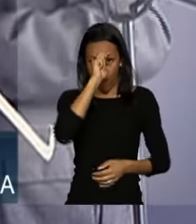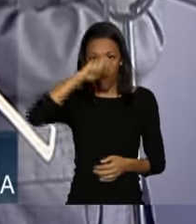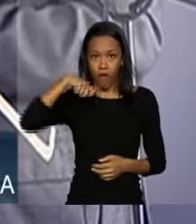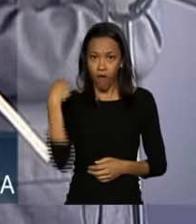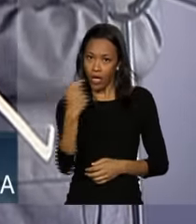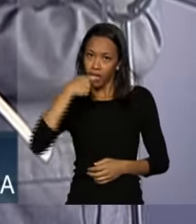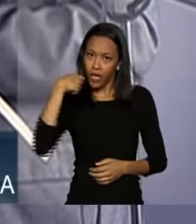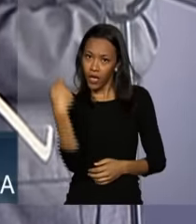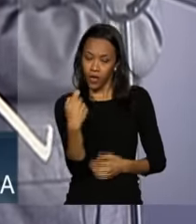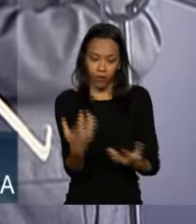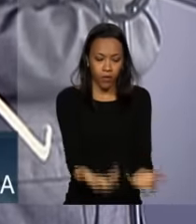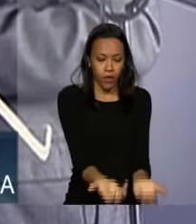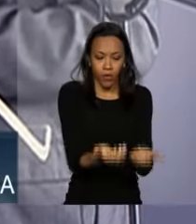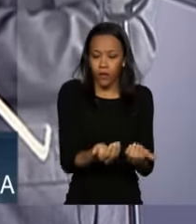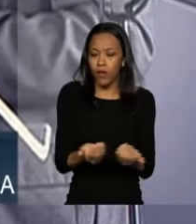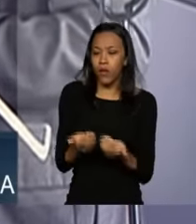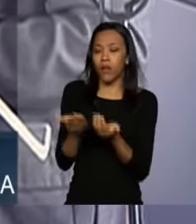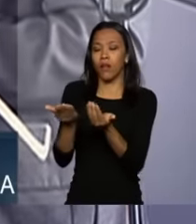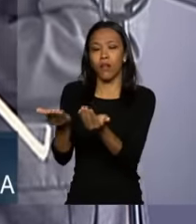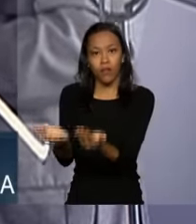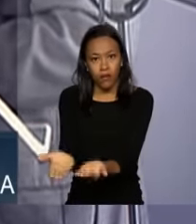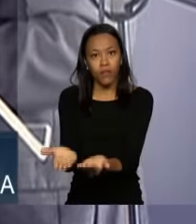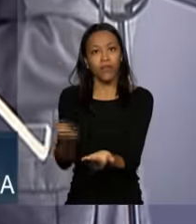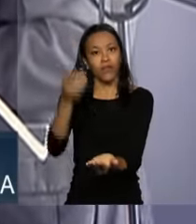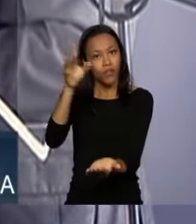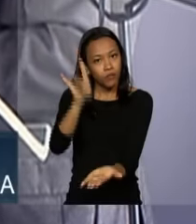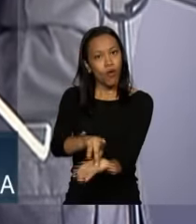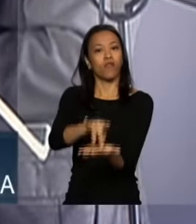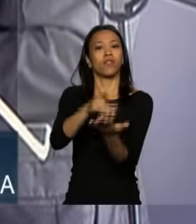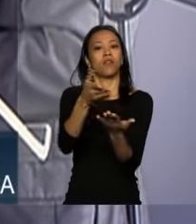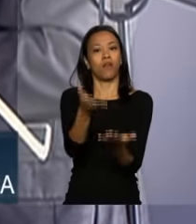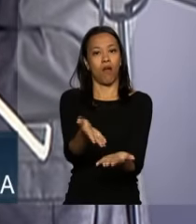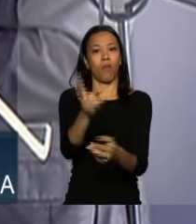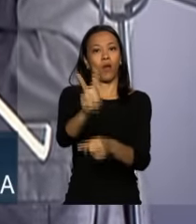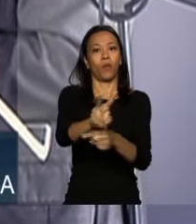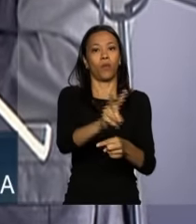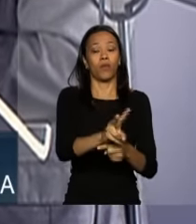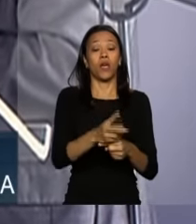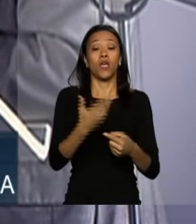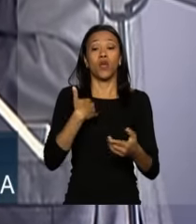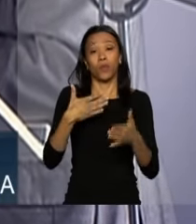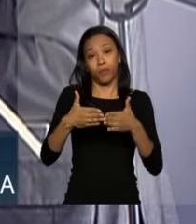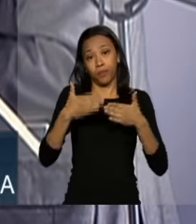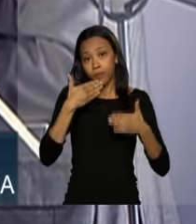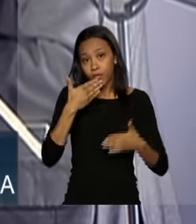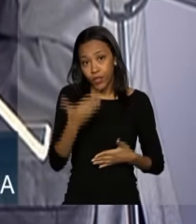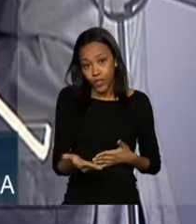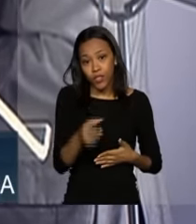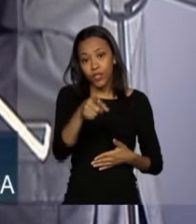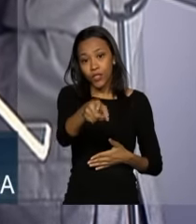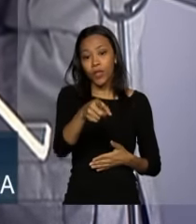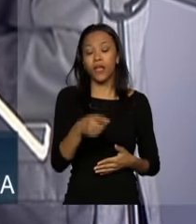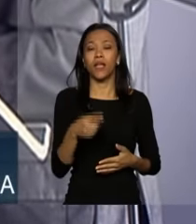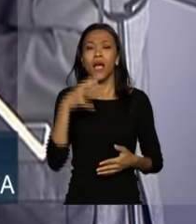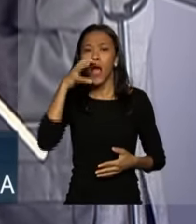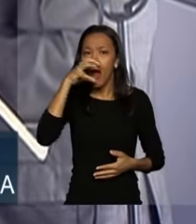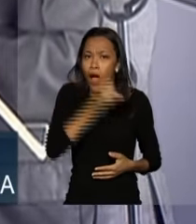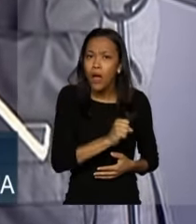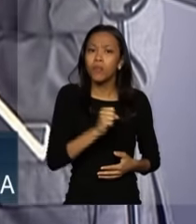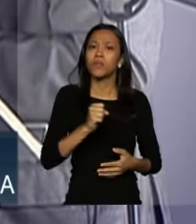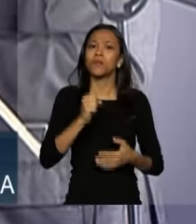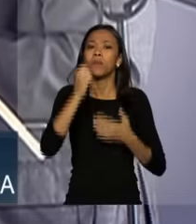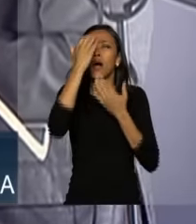que transformou na nossa padroeira. E eu queria pedir permissão para quebrar o protocolo, só para Mundinho fazer rapidinho aqui